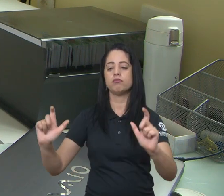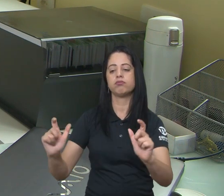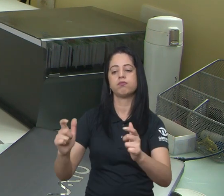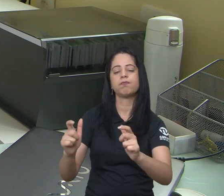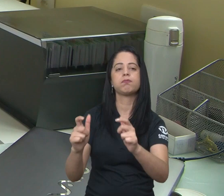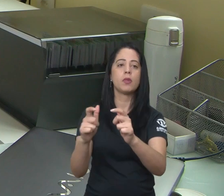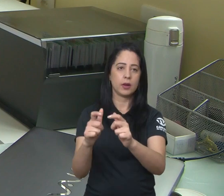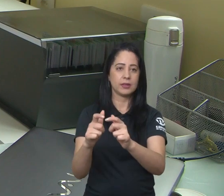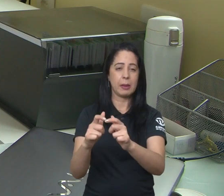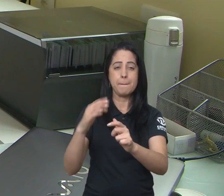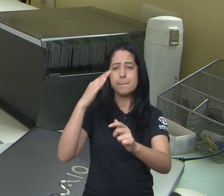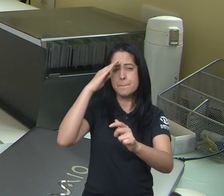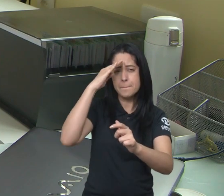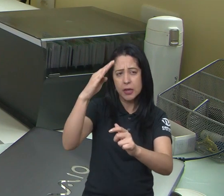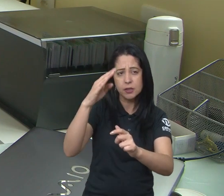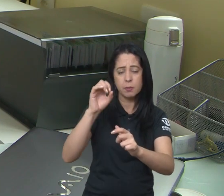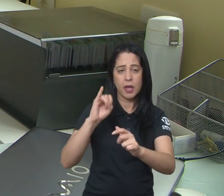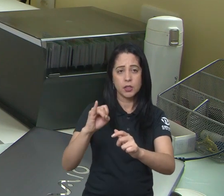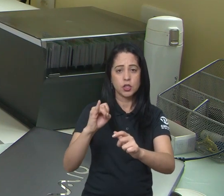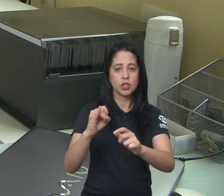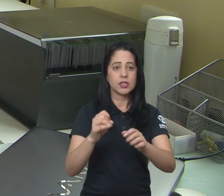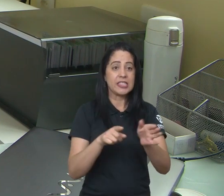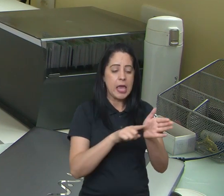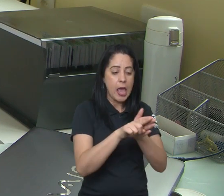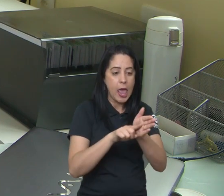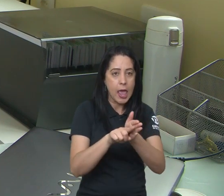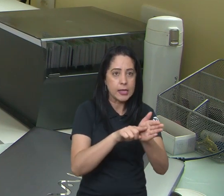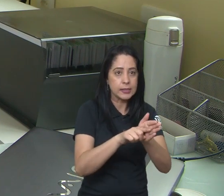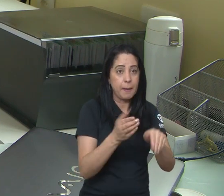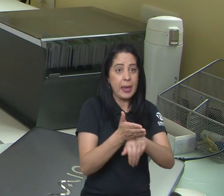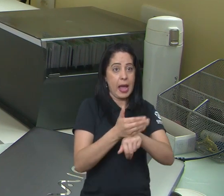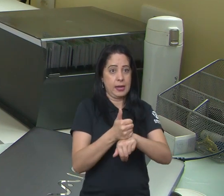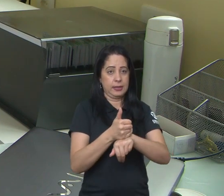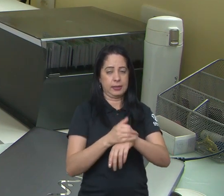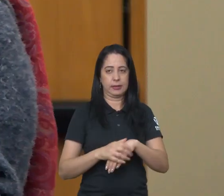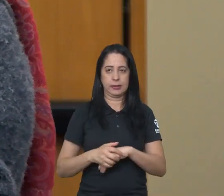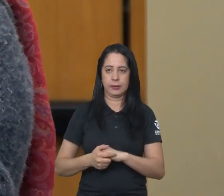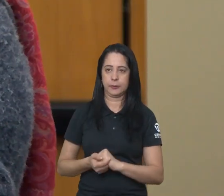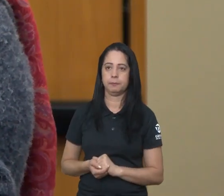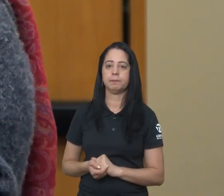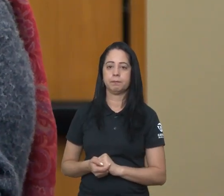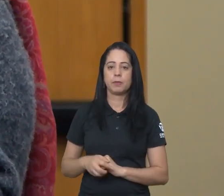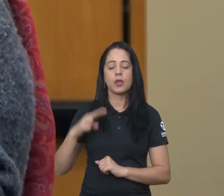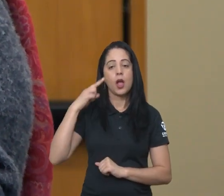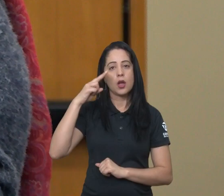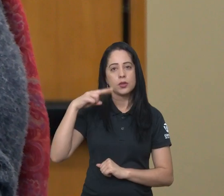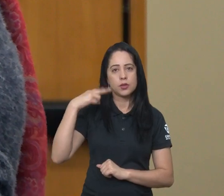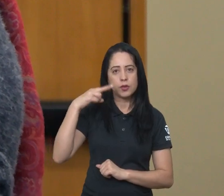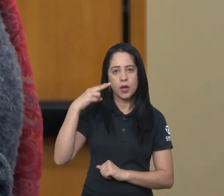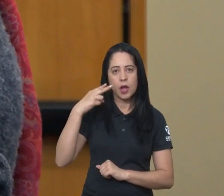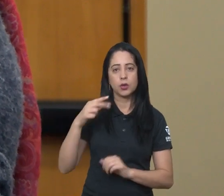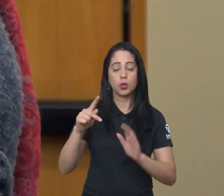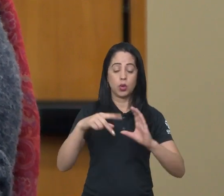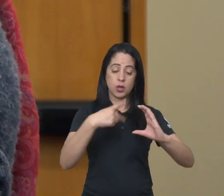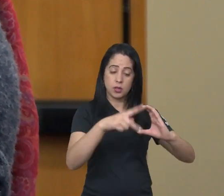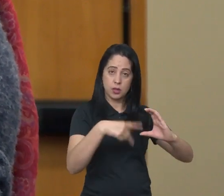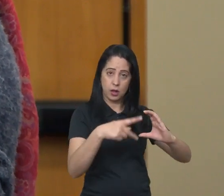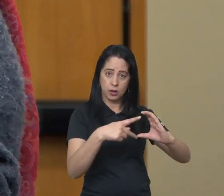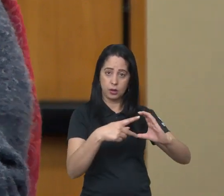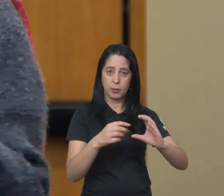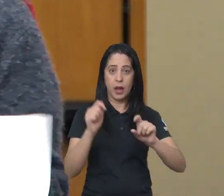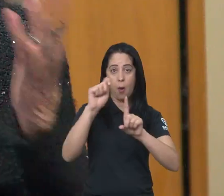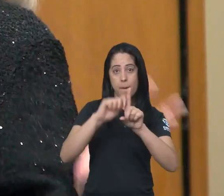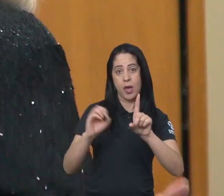dela, principalmente quando essa prevenção e esse diagnóstico é feito de forma precoce. Para as vereadoras da Câmara Municipal de São José